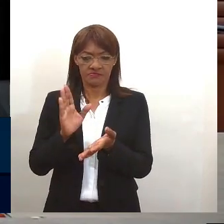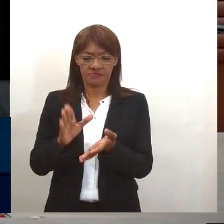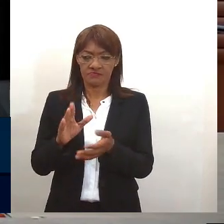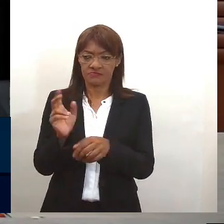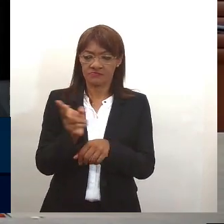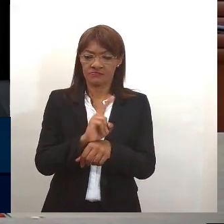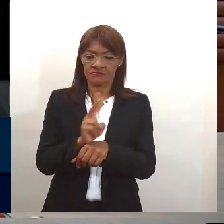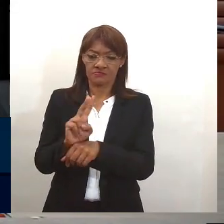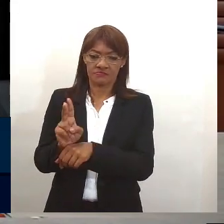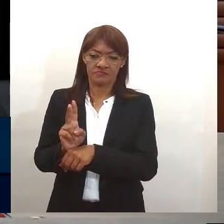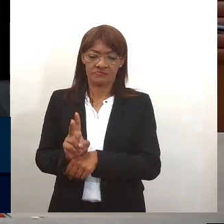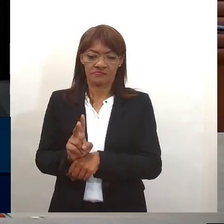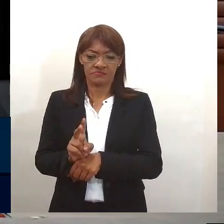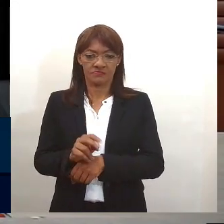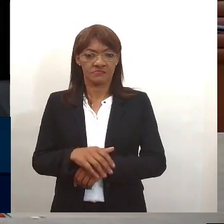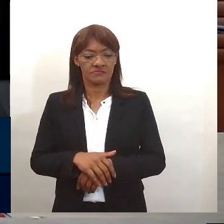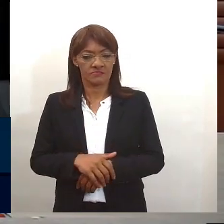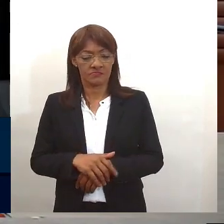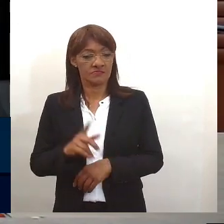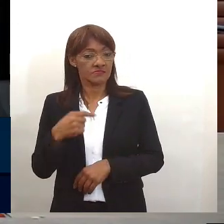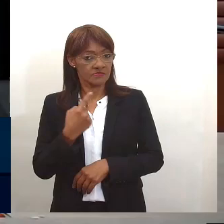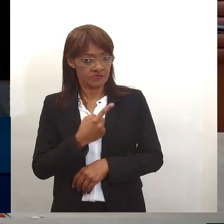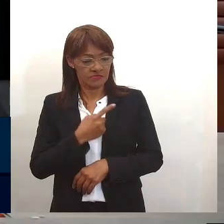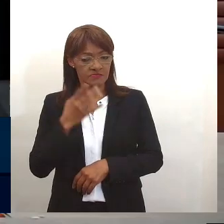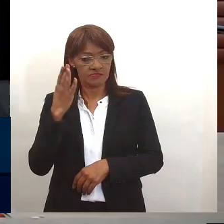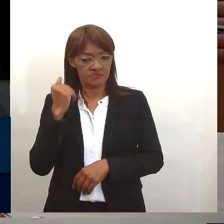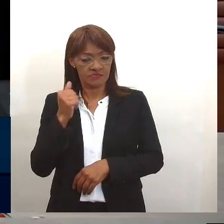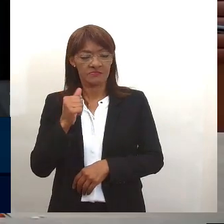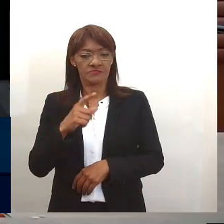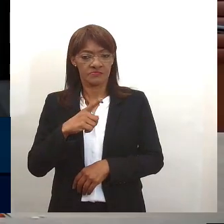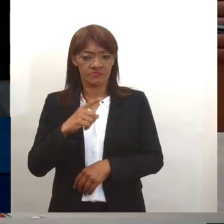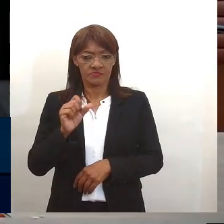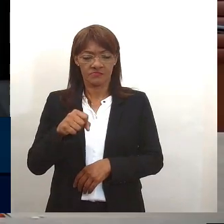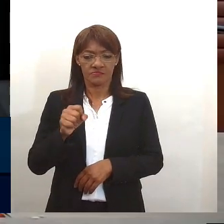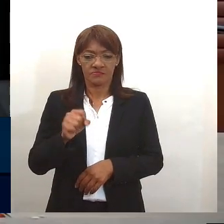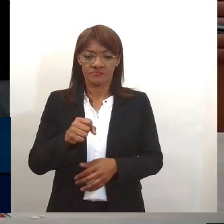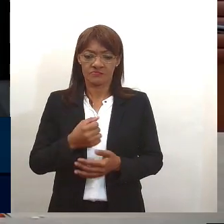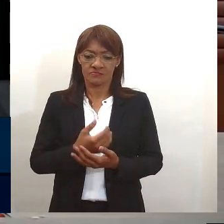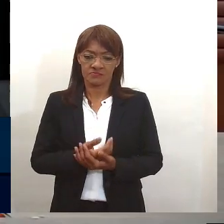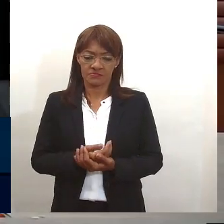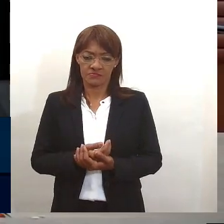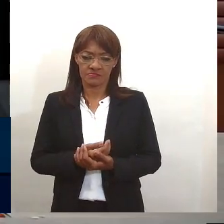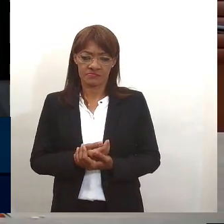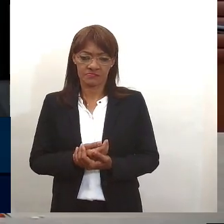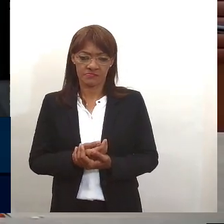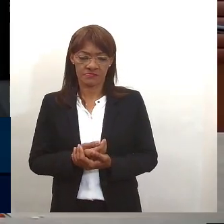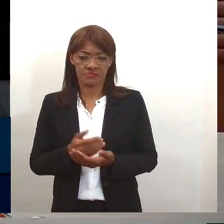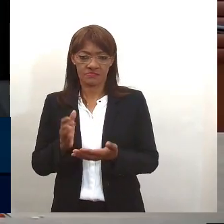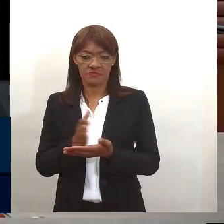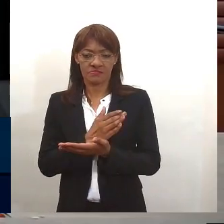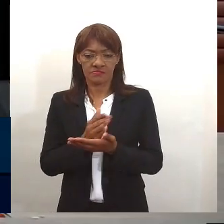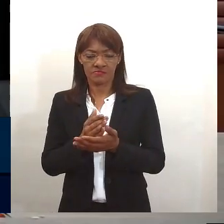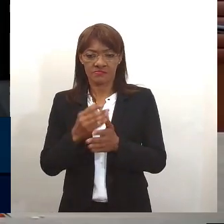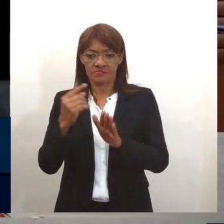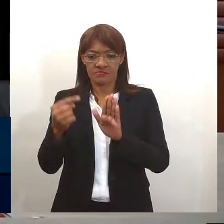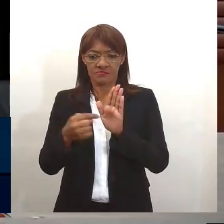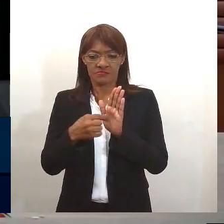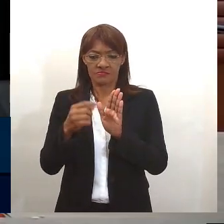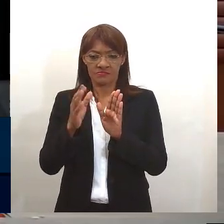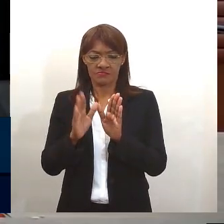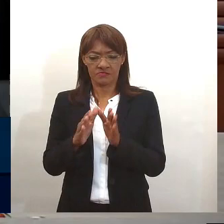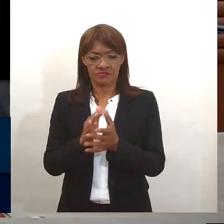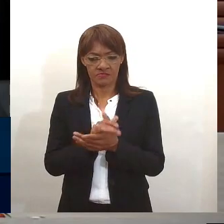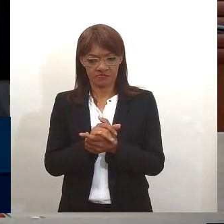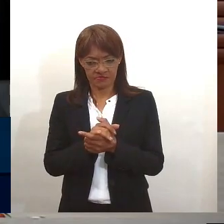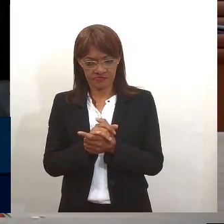que existem, né, algumas renúncias fiscais, né, que acaba acontecendo,